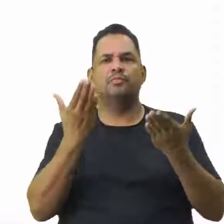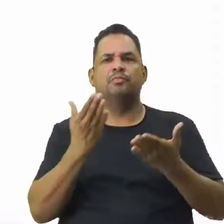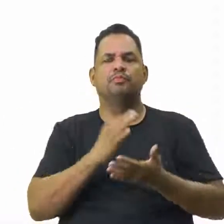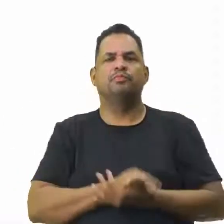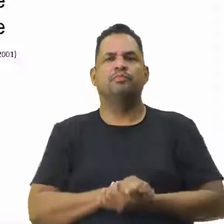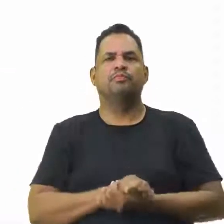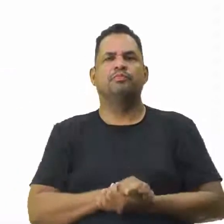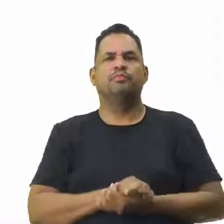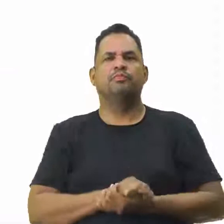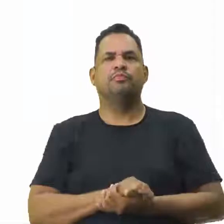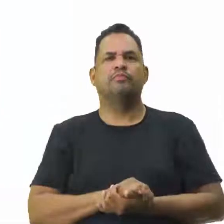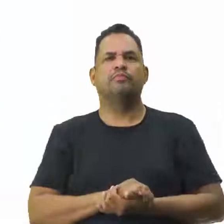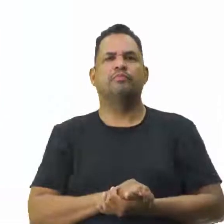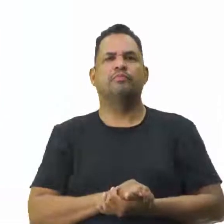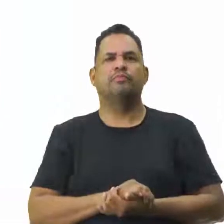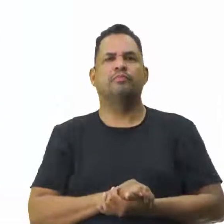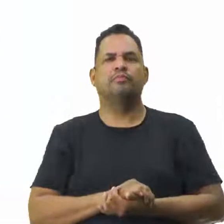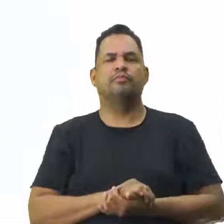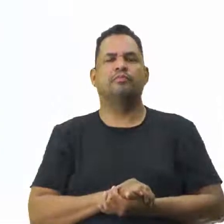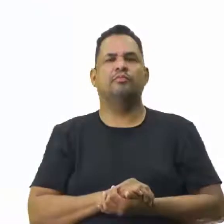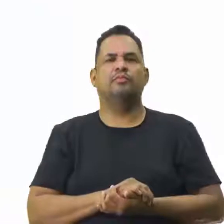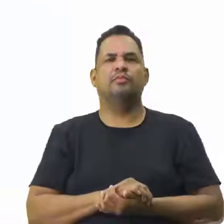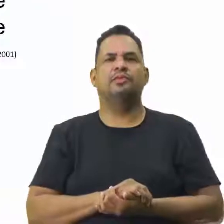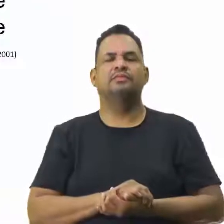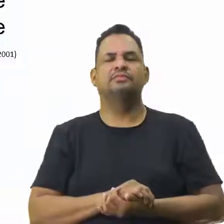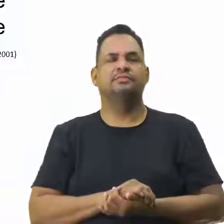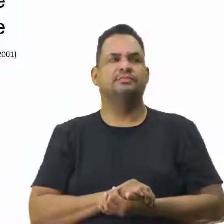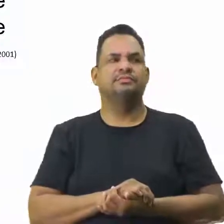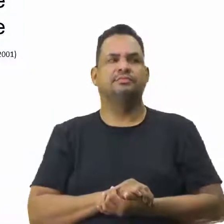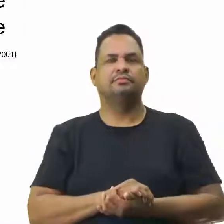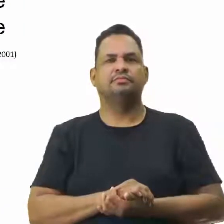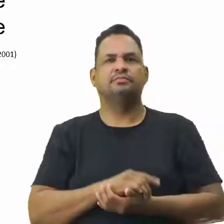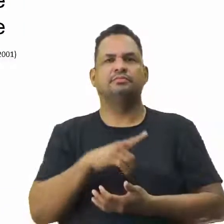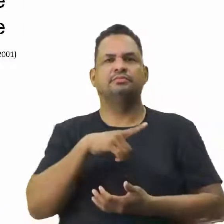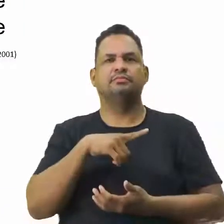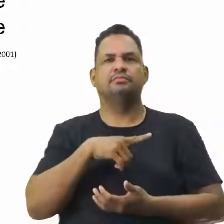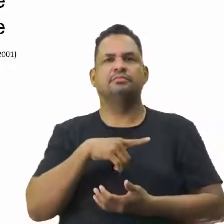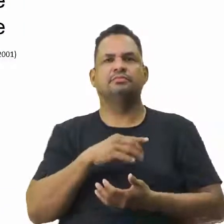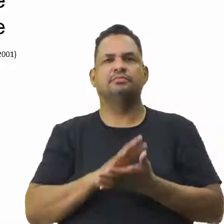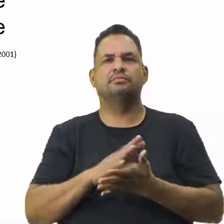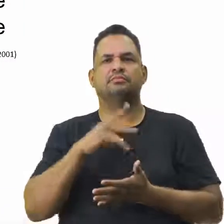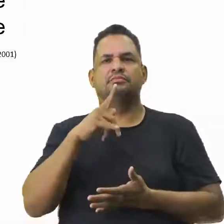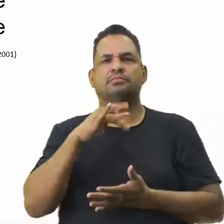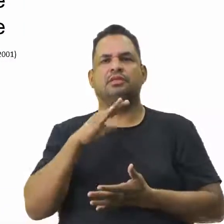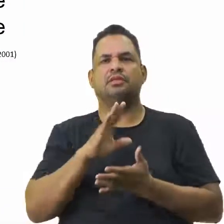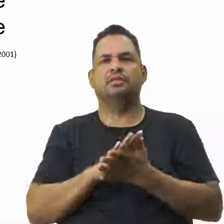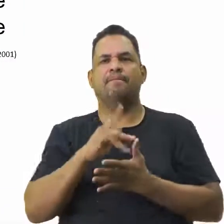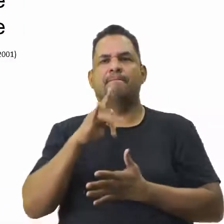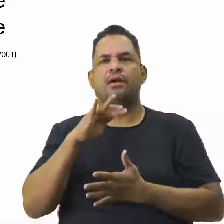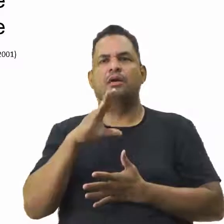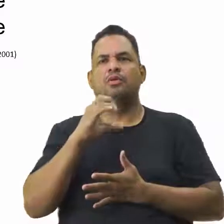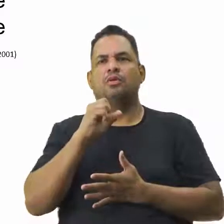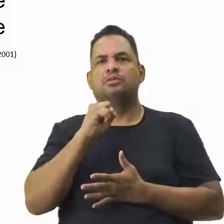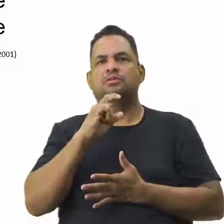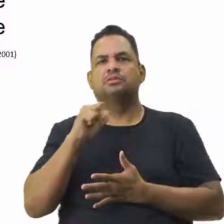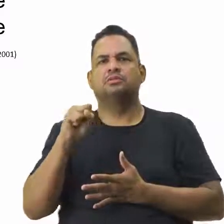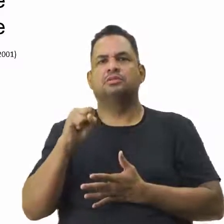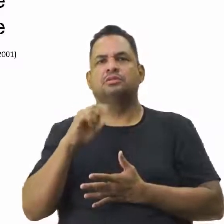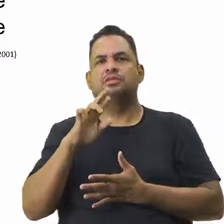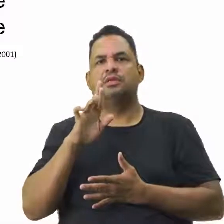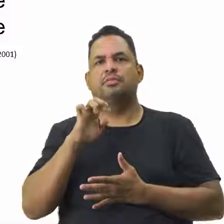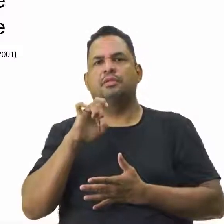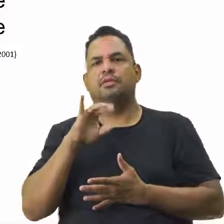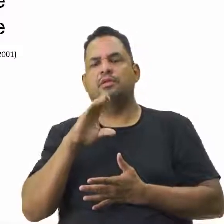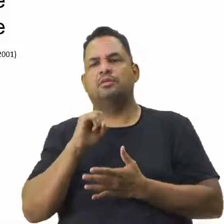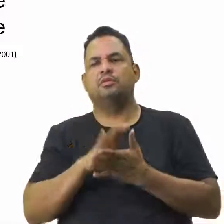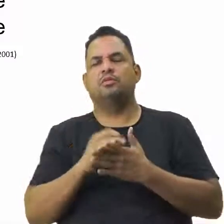tá? Nós tivemos aí o PIC Paulo Assis Ribeiro, em